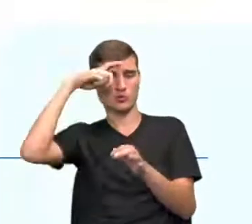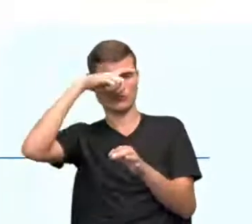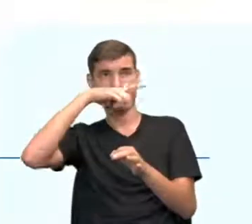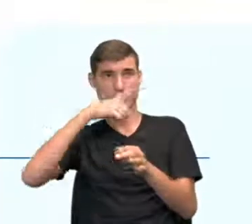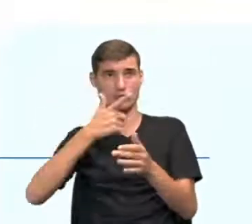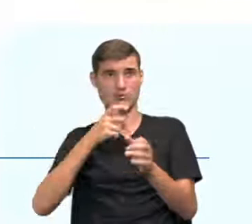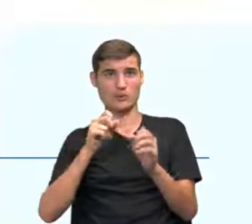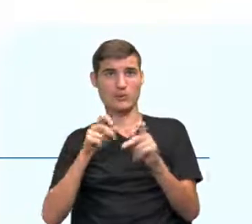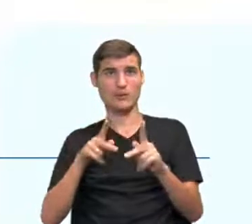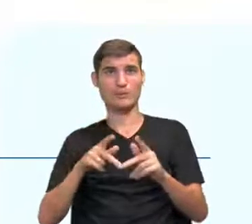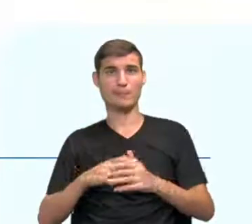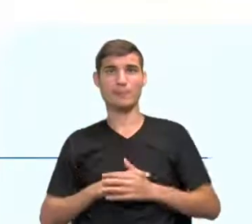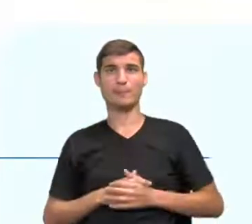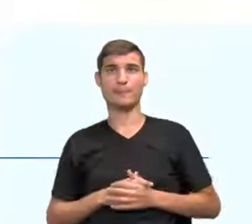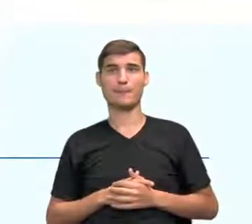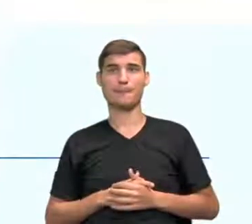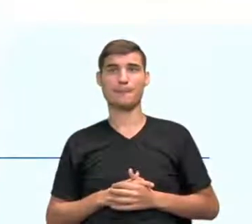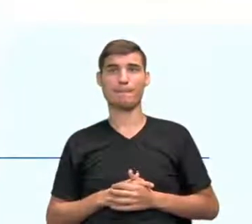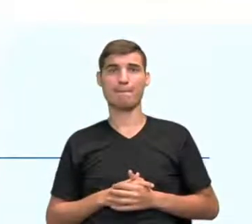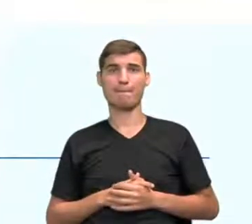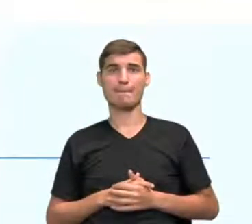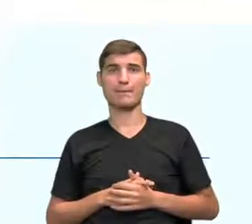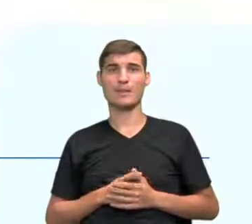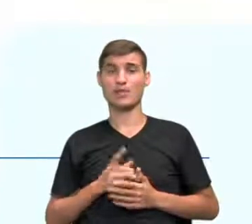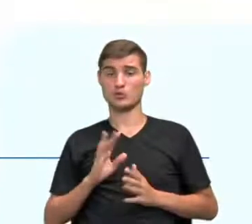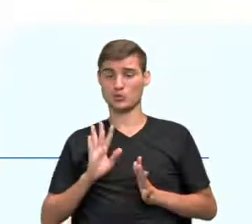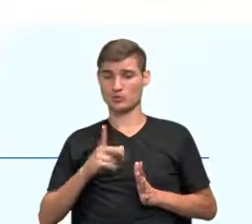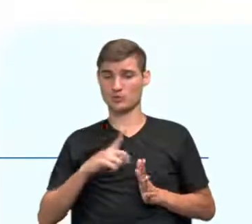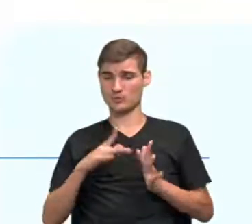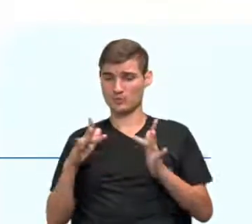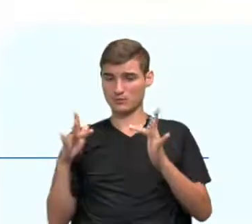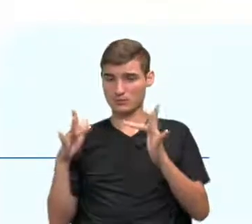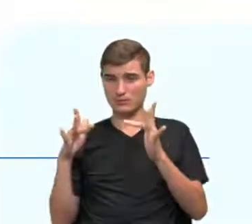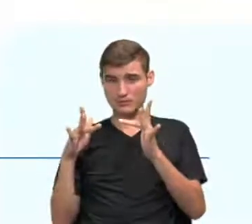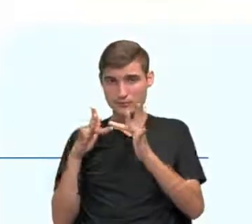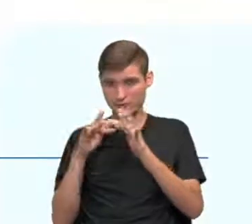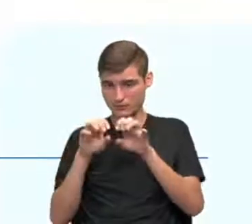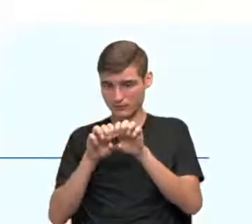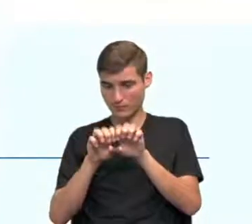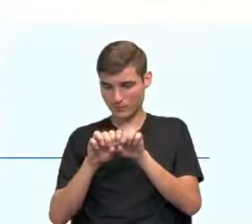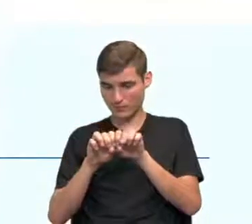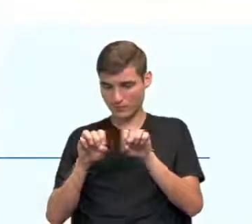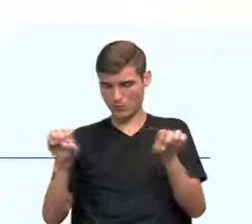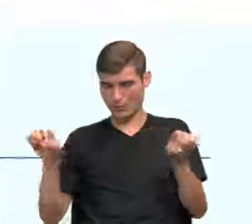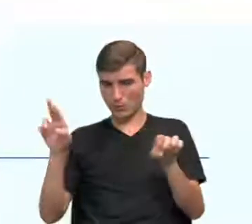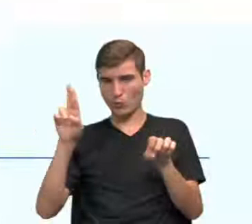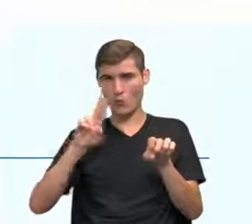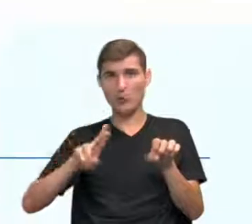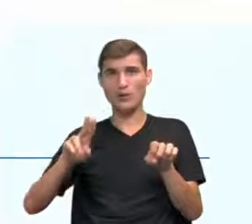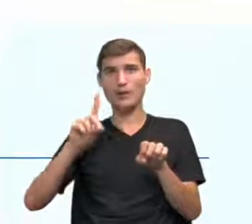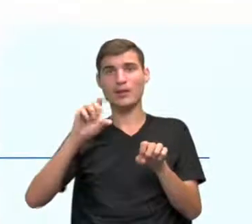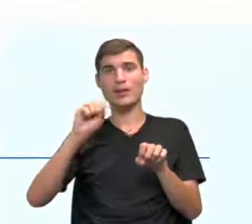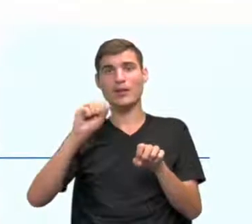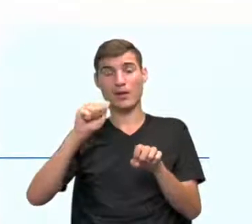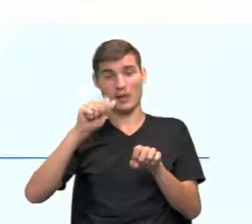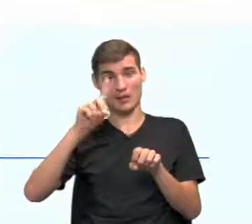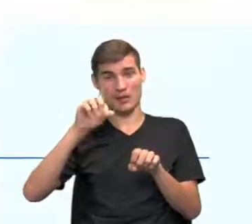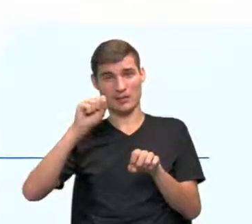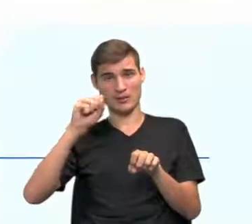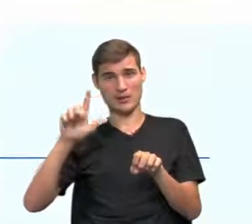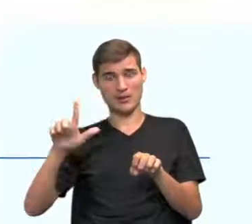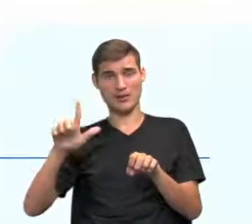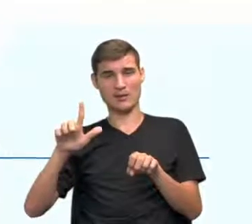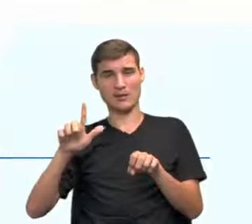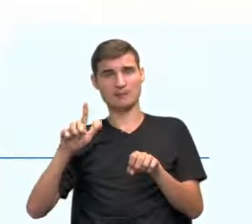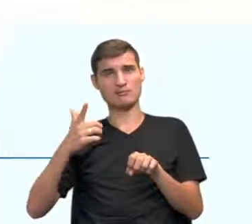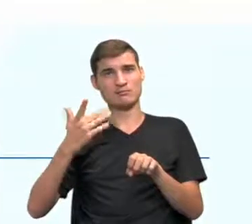assim. E o que é importante, elas já possuem ligação física através de cabo DSL.